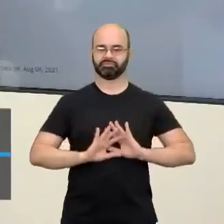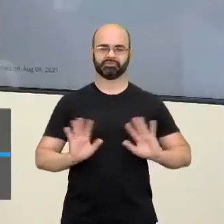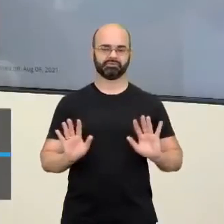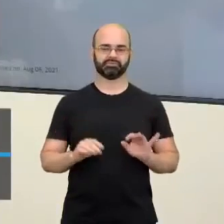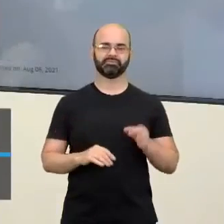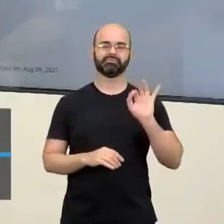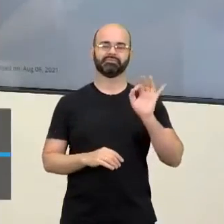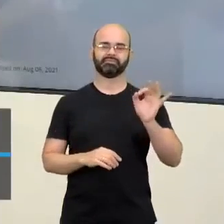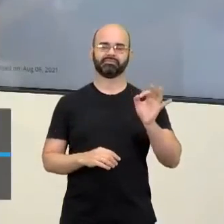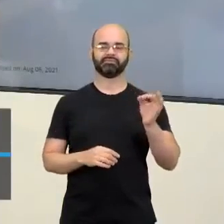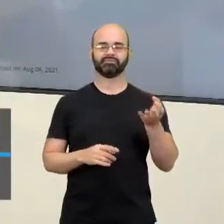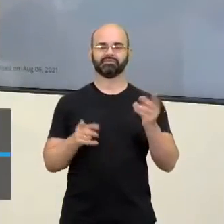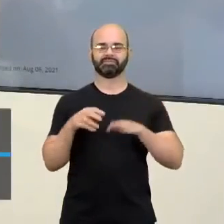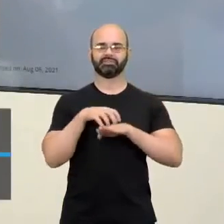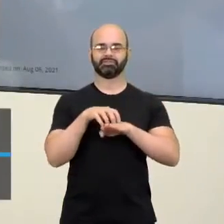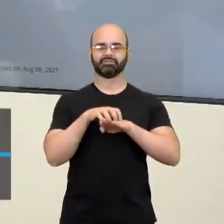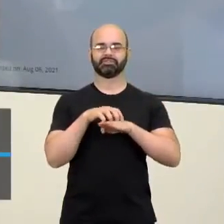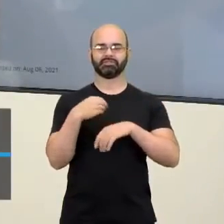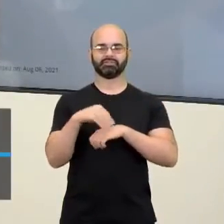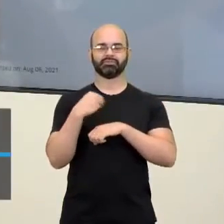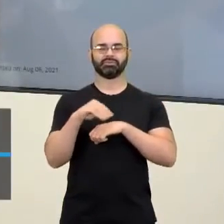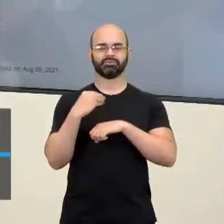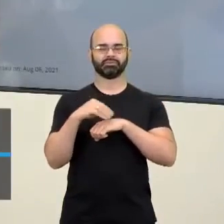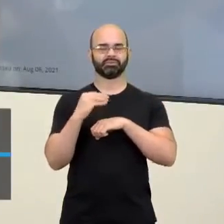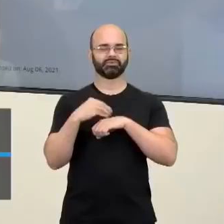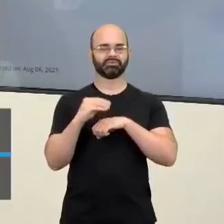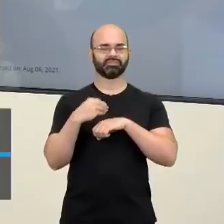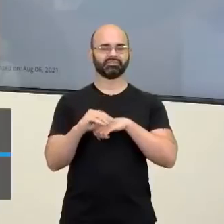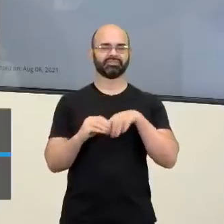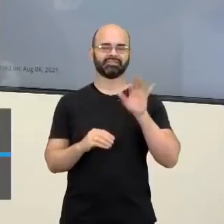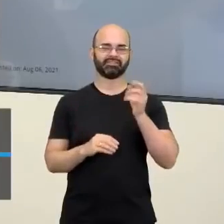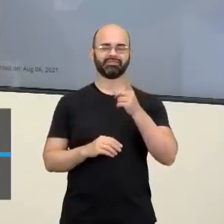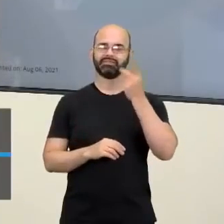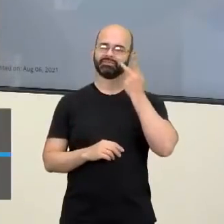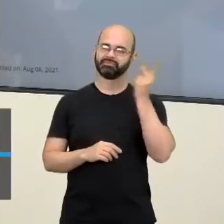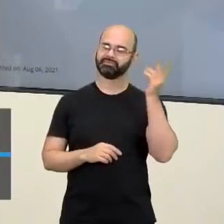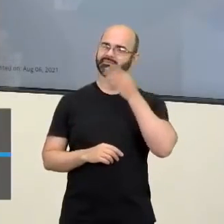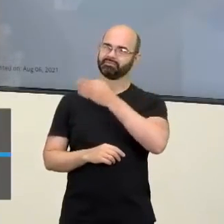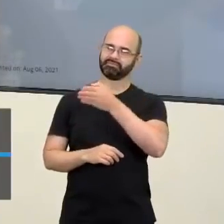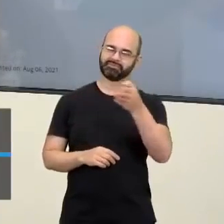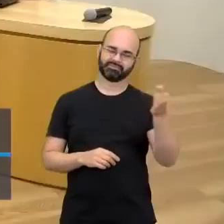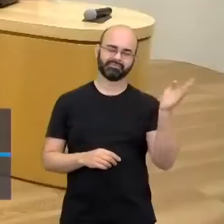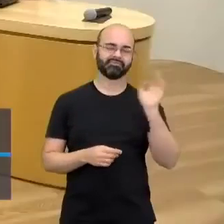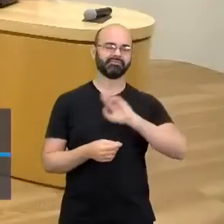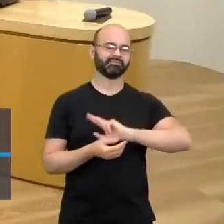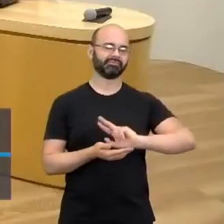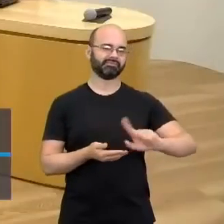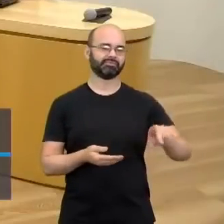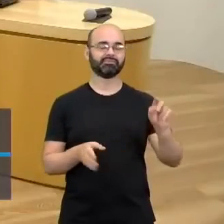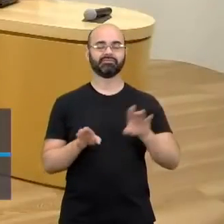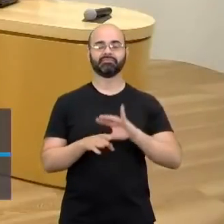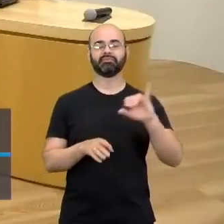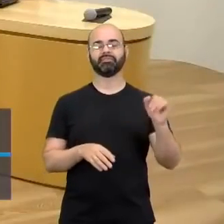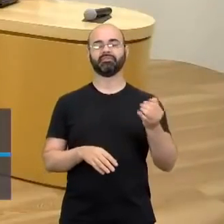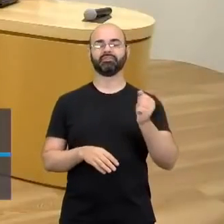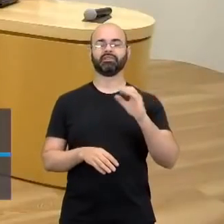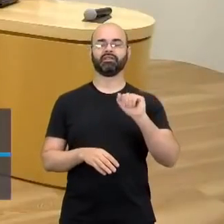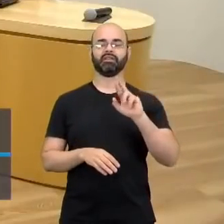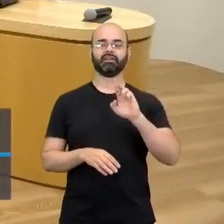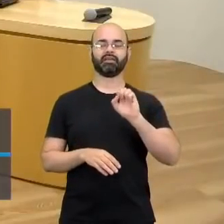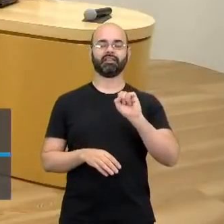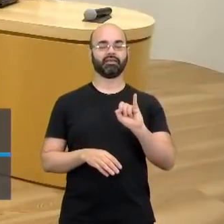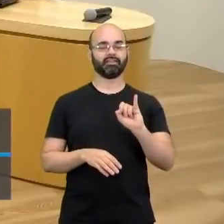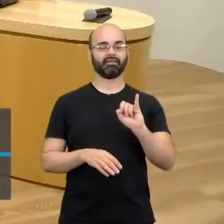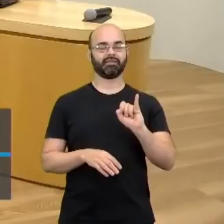Muitas dicas de turismo aqui no chat rolando aí, dos aqui, lugares que você pode visitar, né, na cidade de São Paulo. Jacareí, you can Jacareí. visit